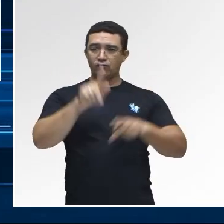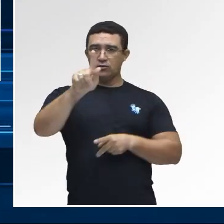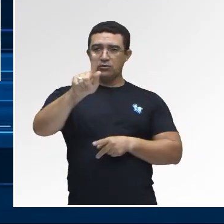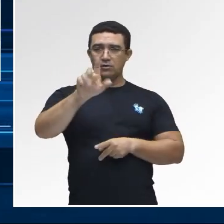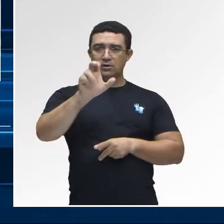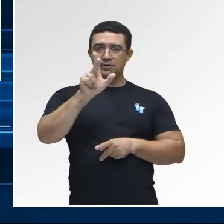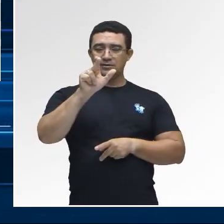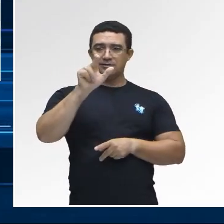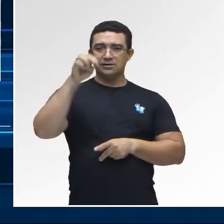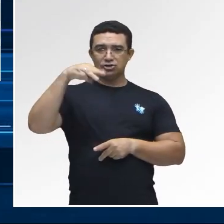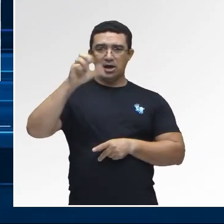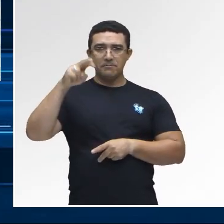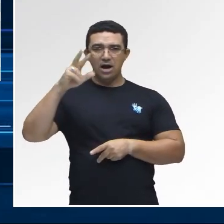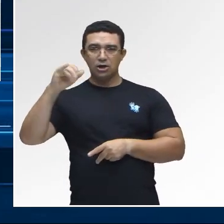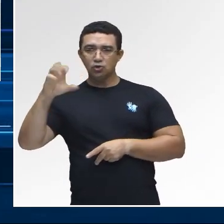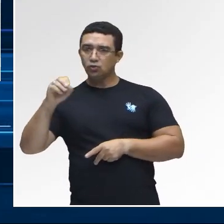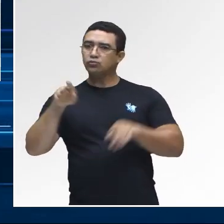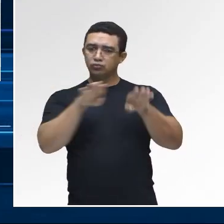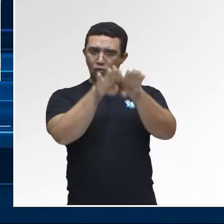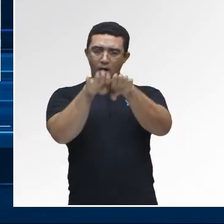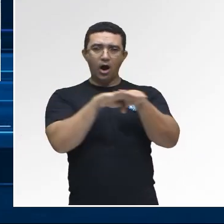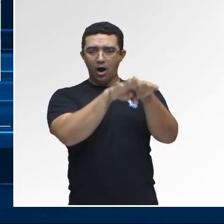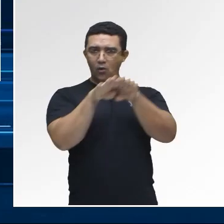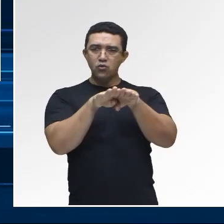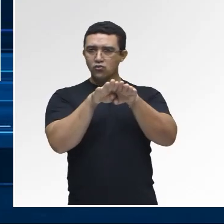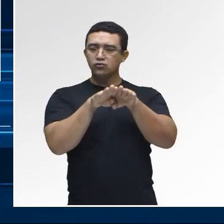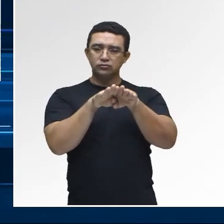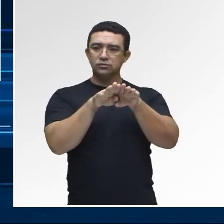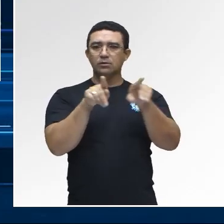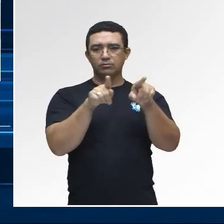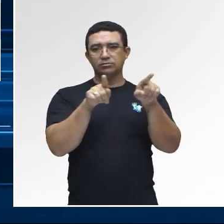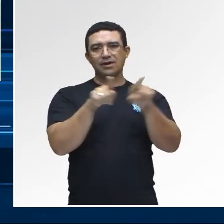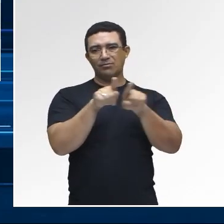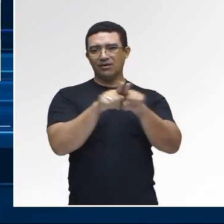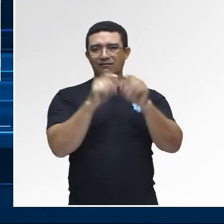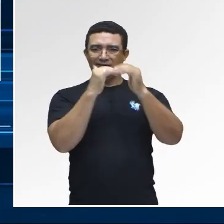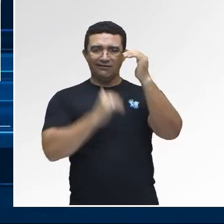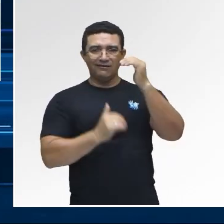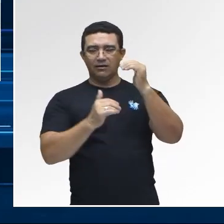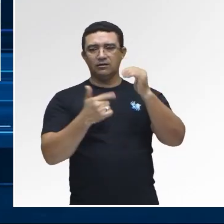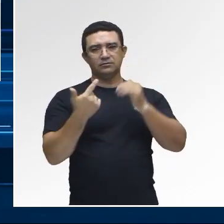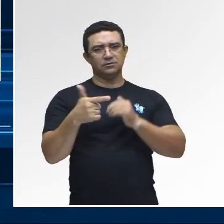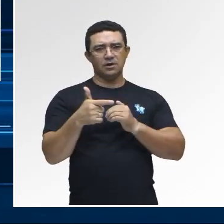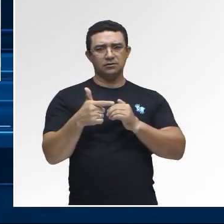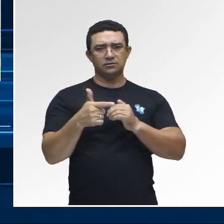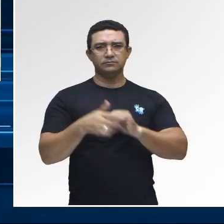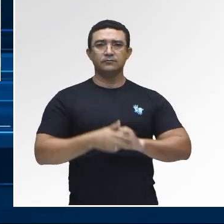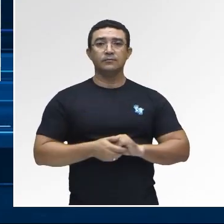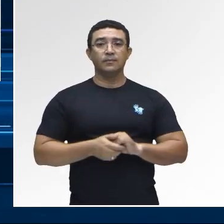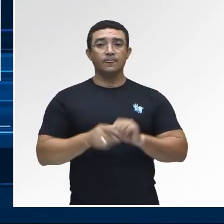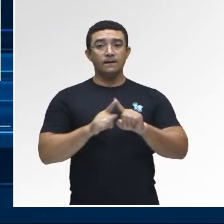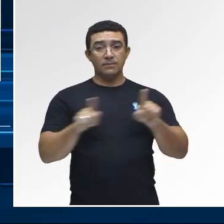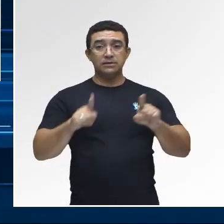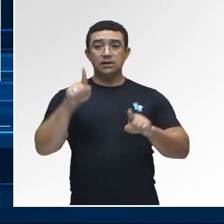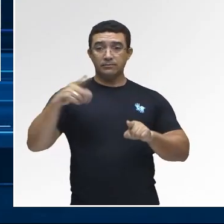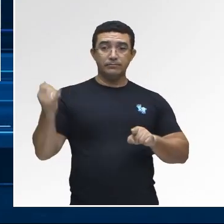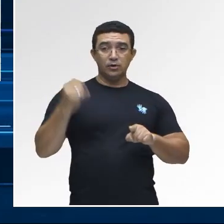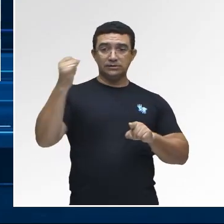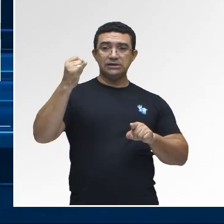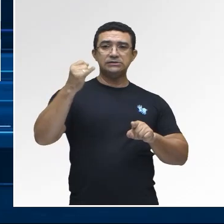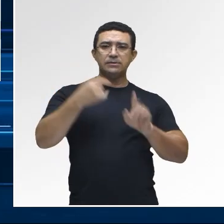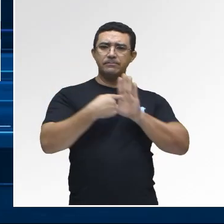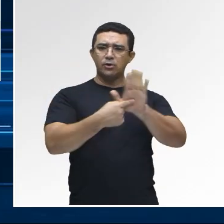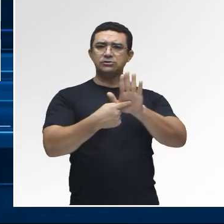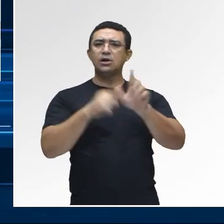nós vimos em outros grupos. Sempre bom lembrar que, em comum entre romanos e germânicos, as sociedades